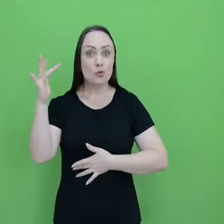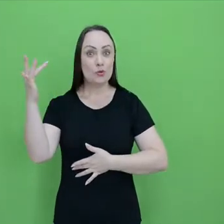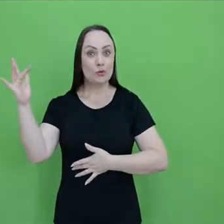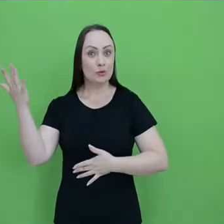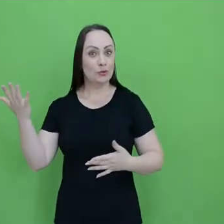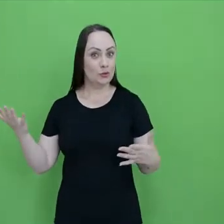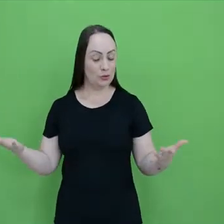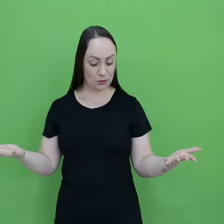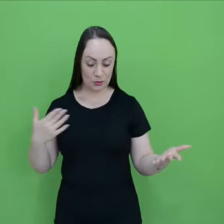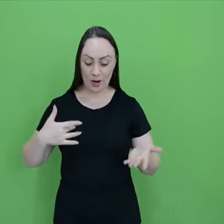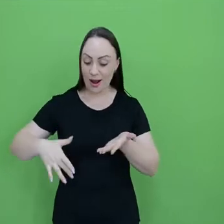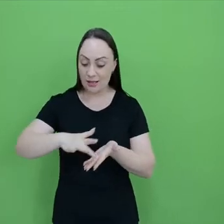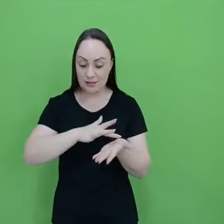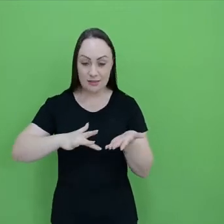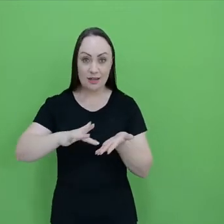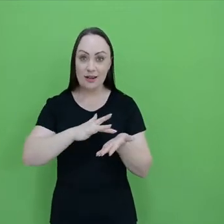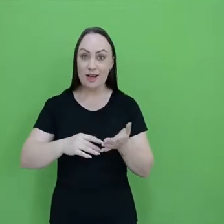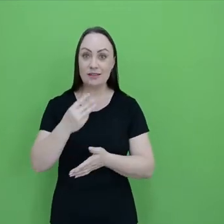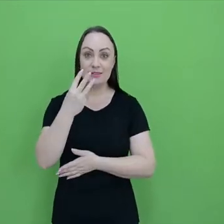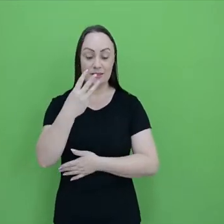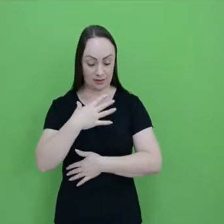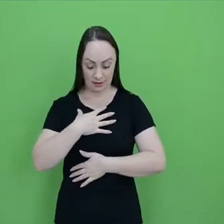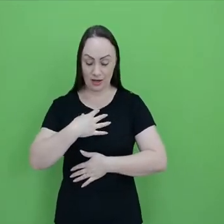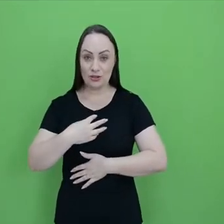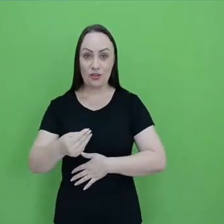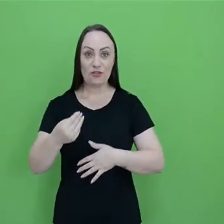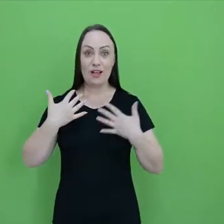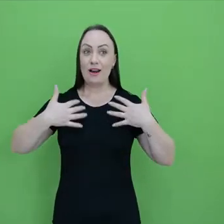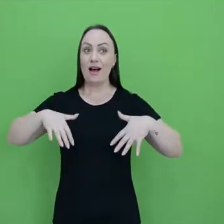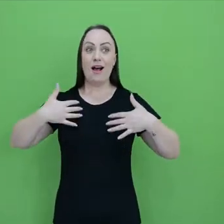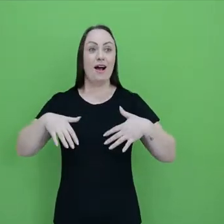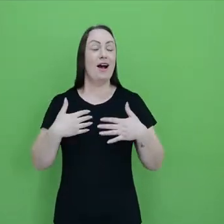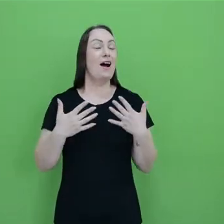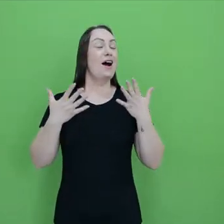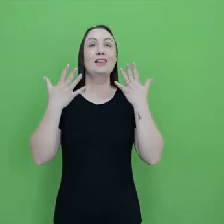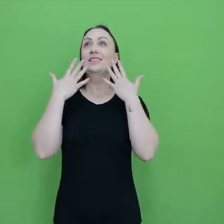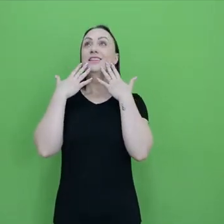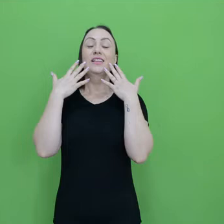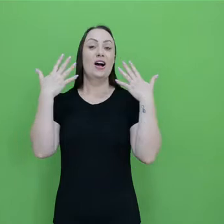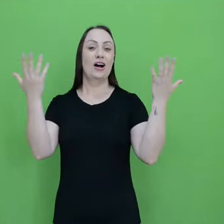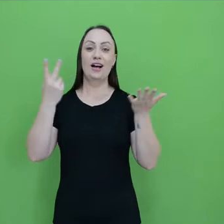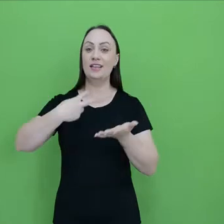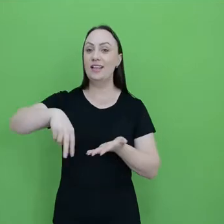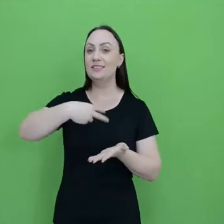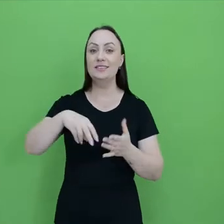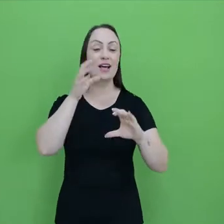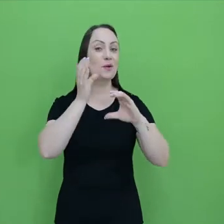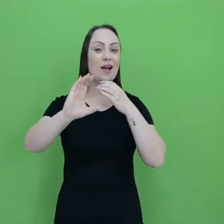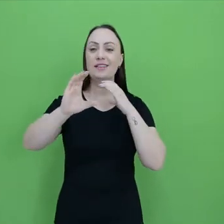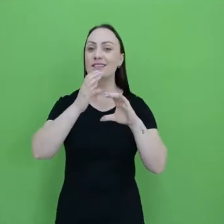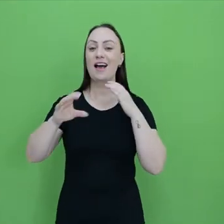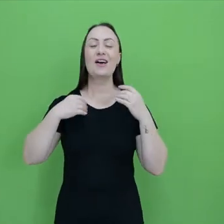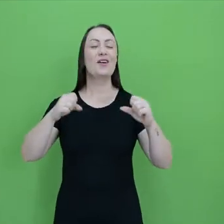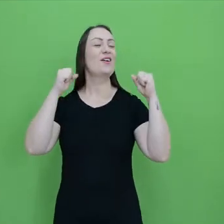moedas de ouro. A cigana, os seus 3 filhos, ficaram radiantes,